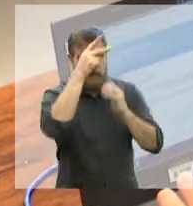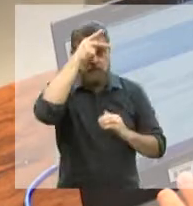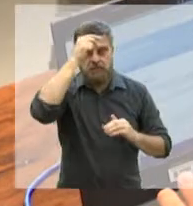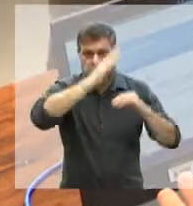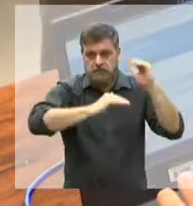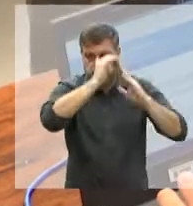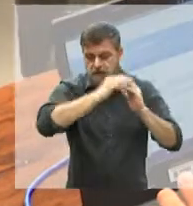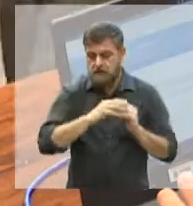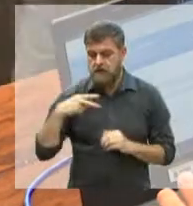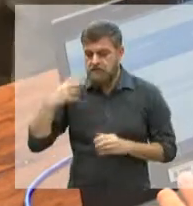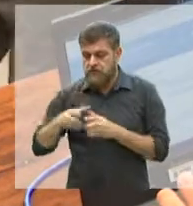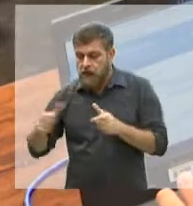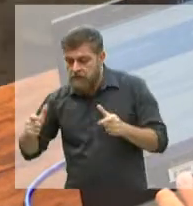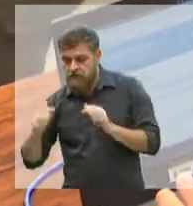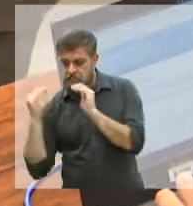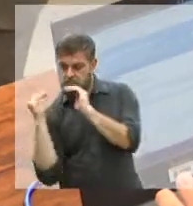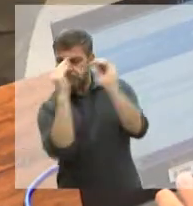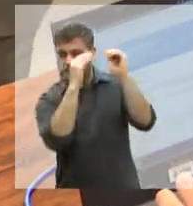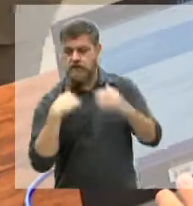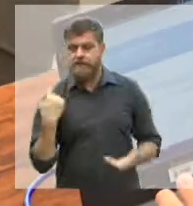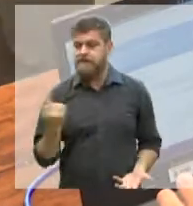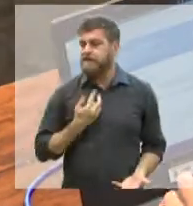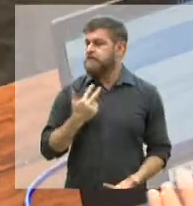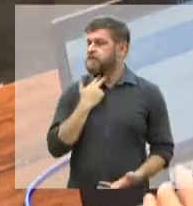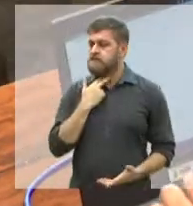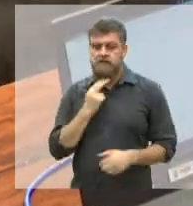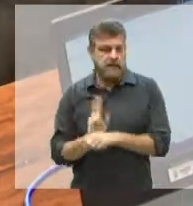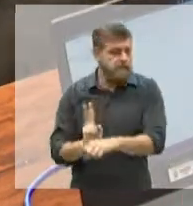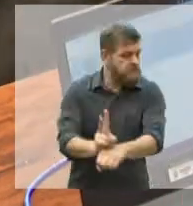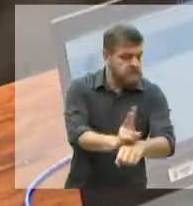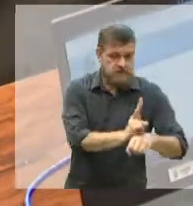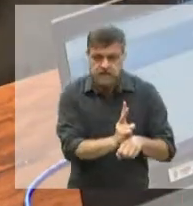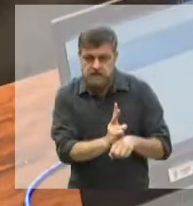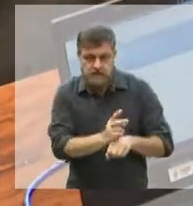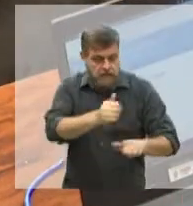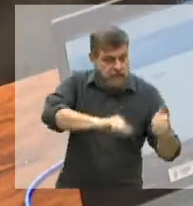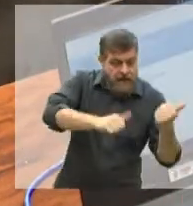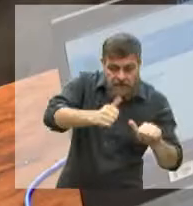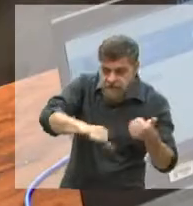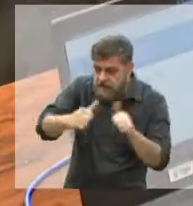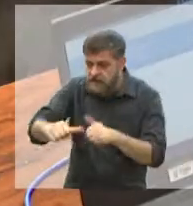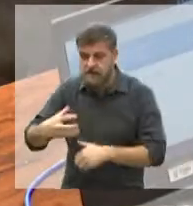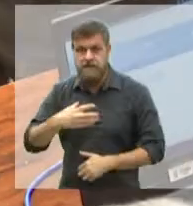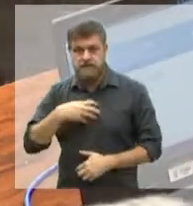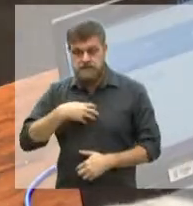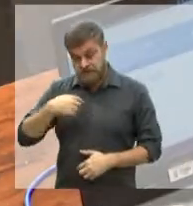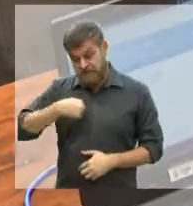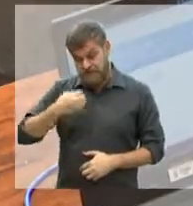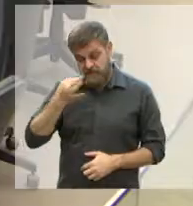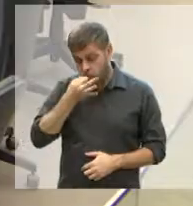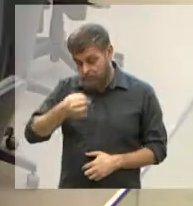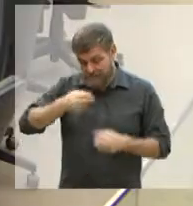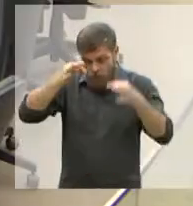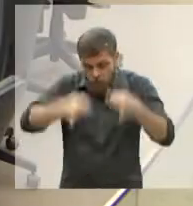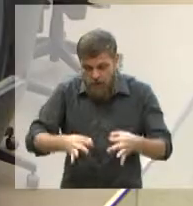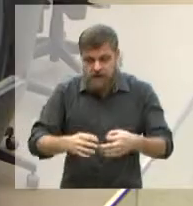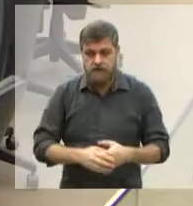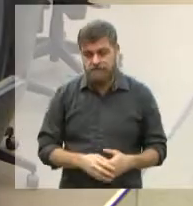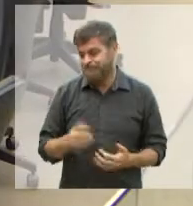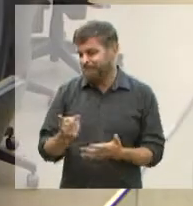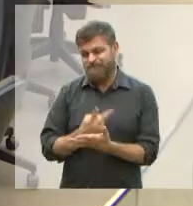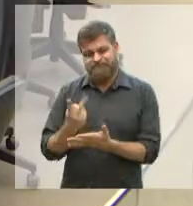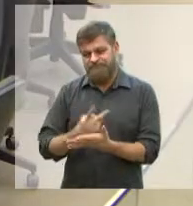iniciativas e que muitas vezes impede que a gente conclua um trabalho de fiscalização e de apuração da forma como a gente acha que deveria ser.